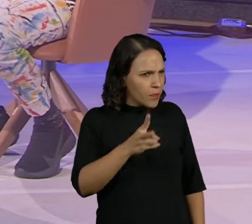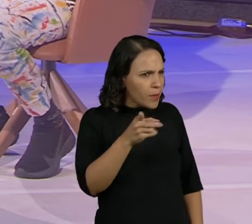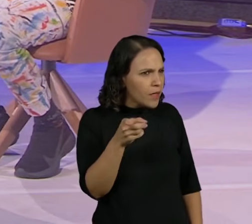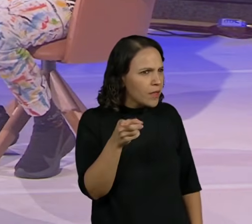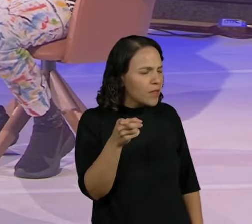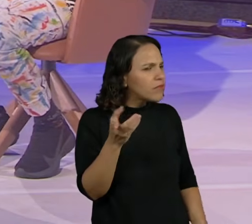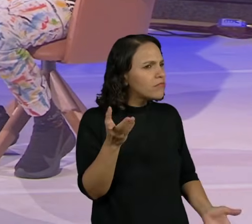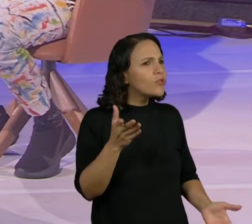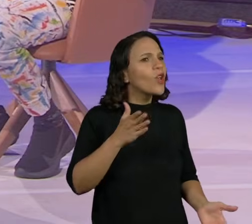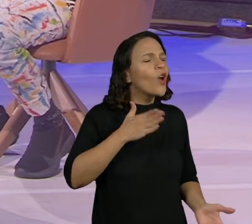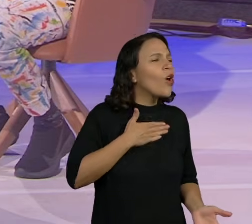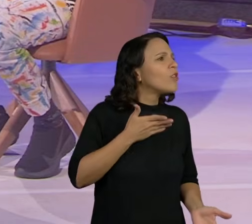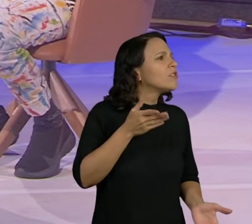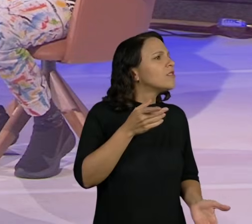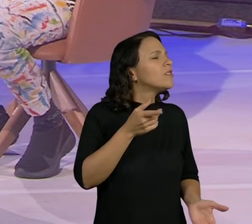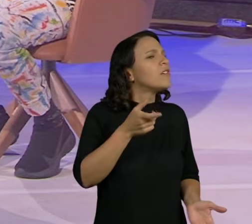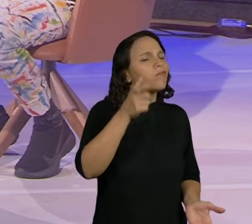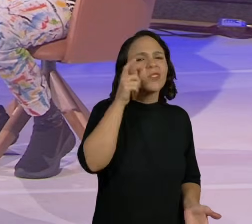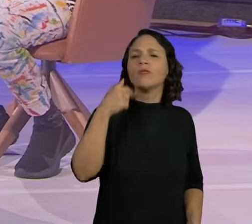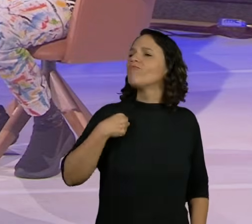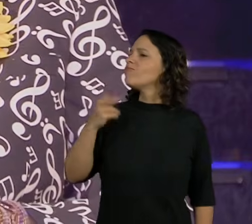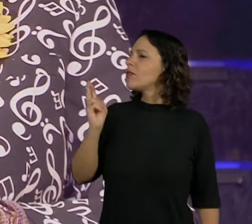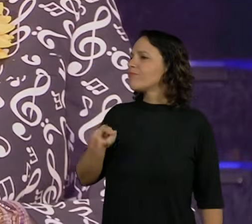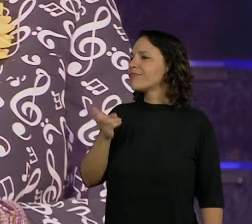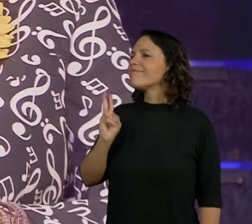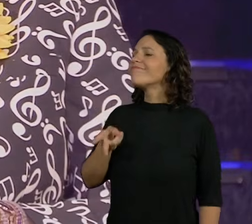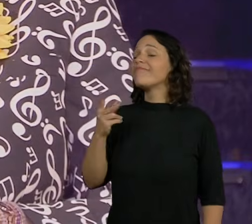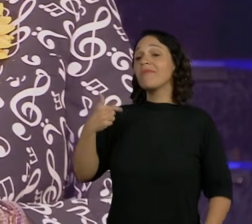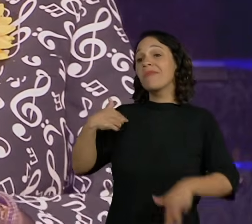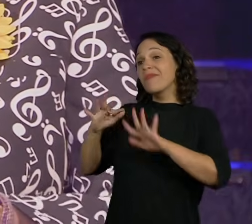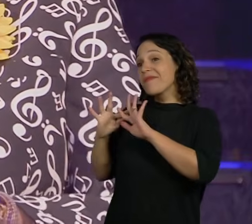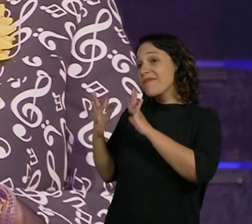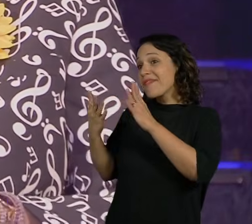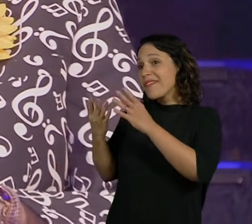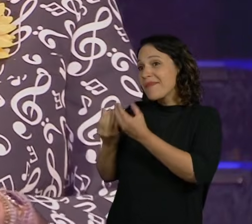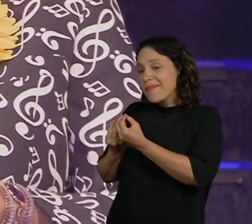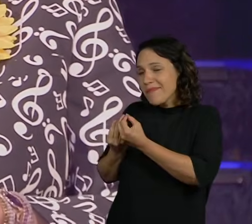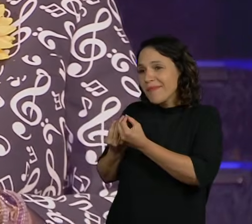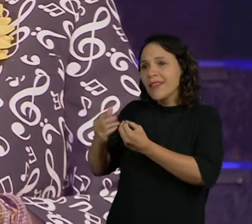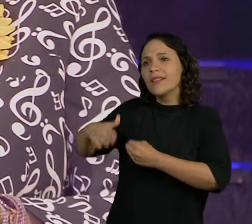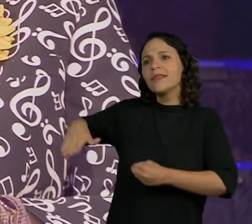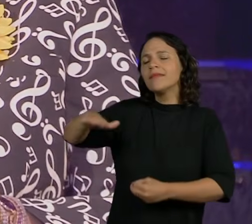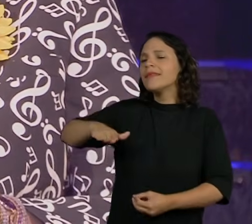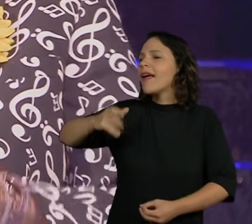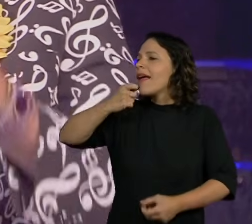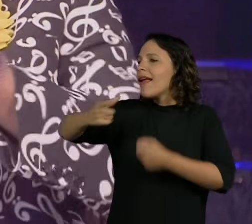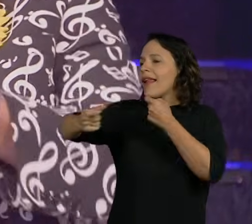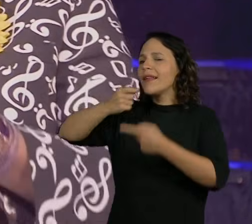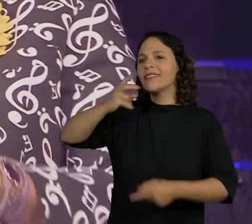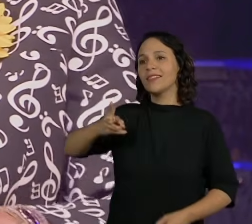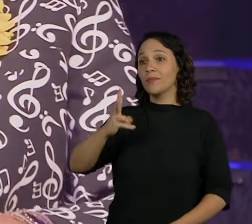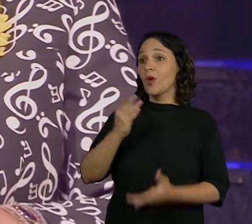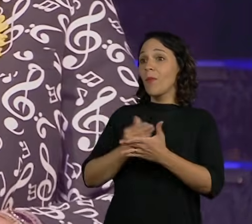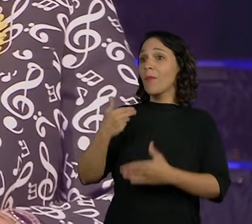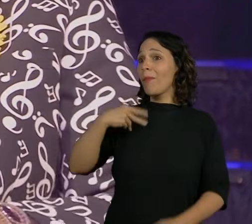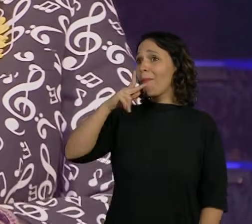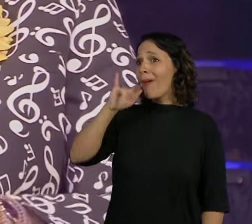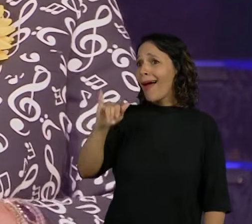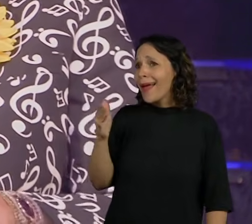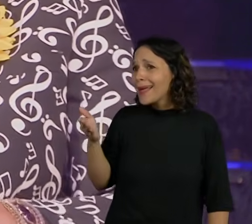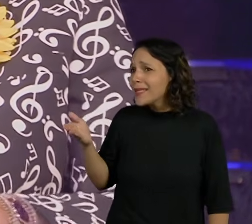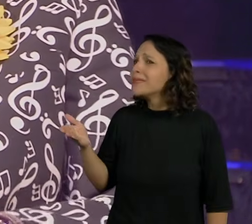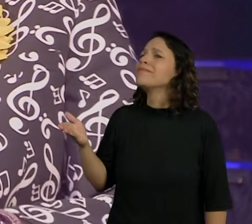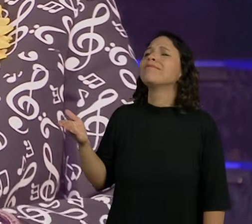de humor, Sempre fui. E eu sou de uma família que tinha muita gente engraçada. Começa pelo meu pai, né? Meu pai era um